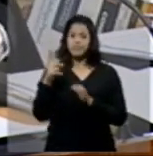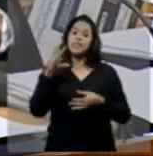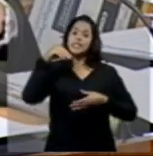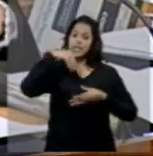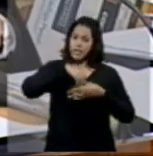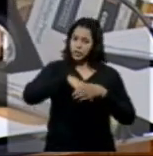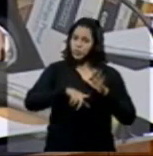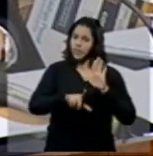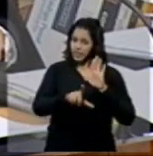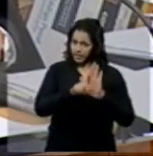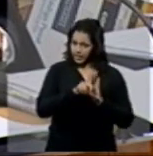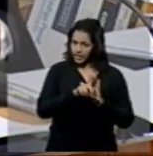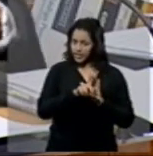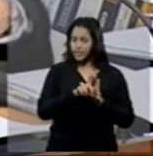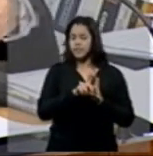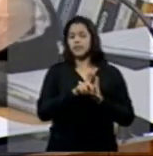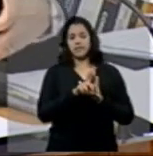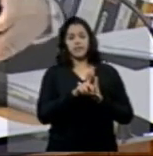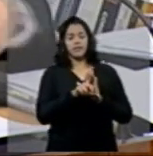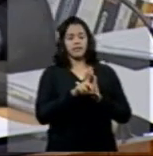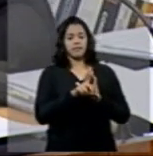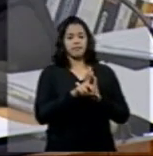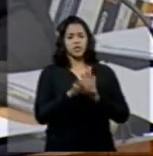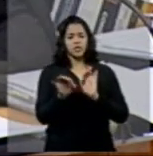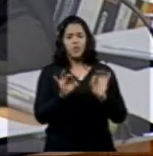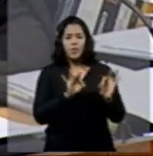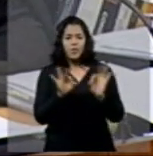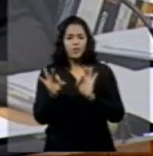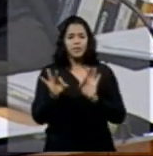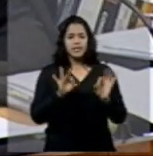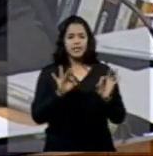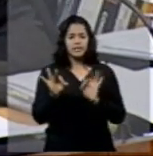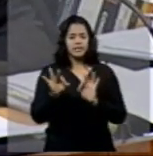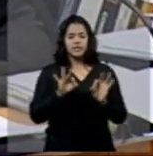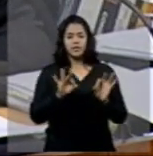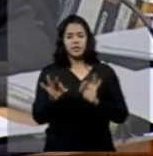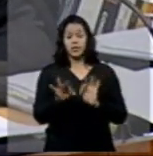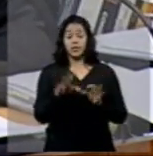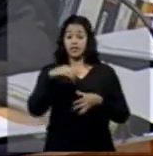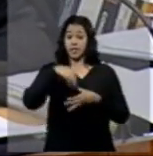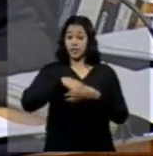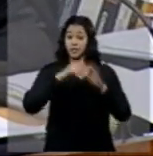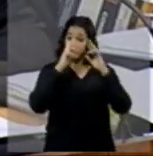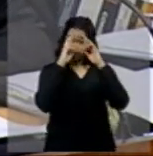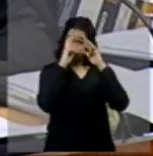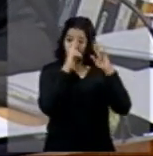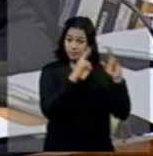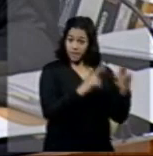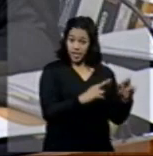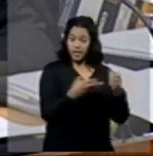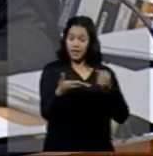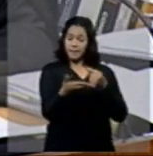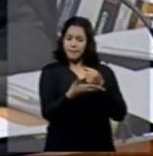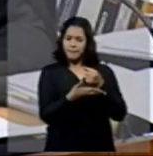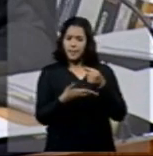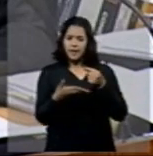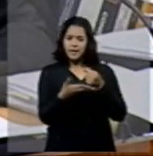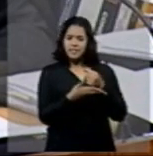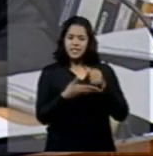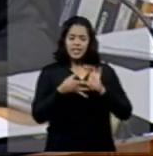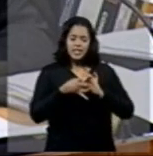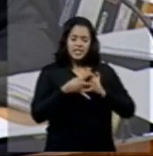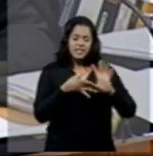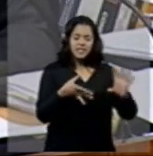ilícitas opções de organização, dentro do respeito ao princípio da livre iniciativa, dentro